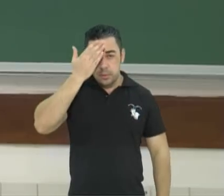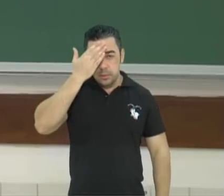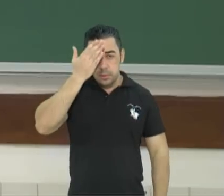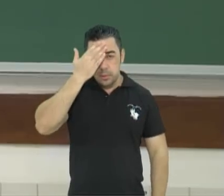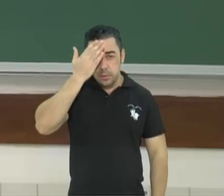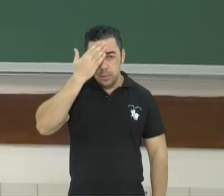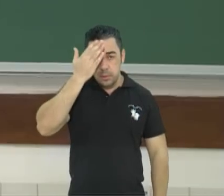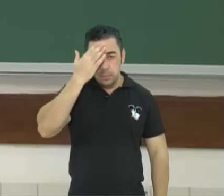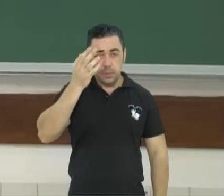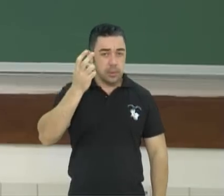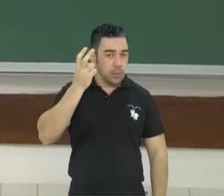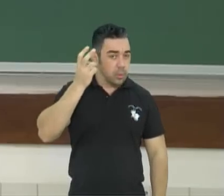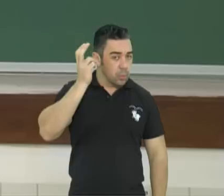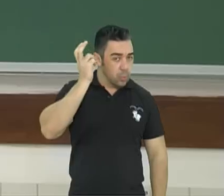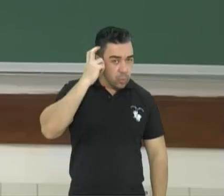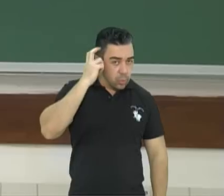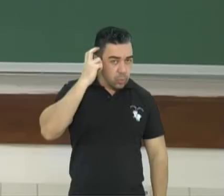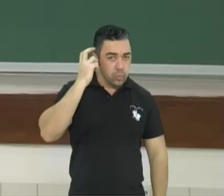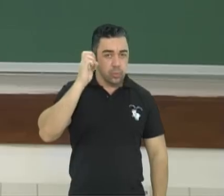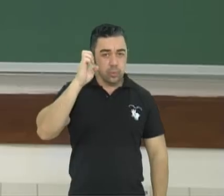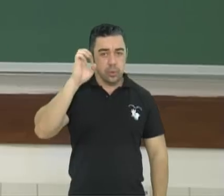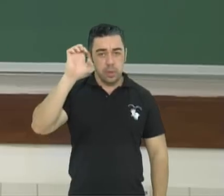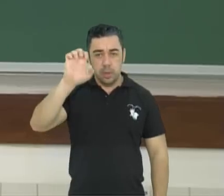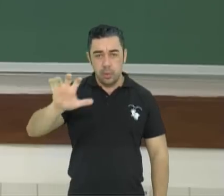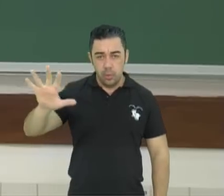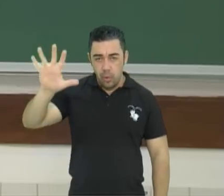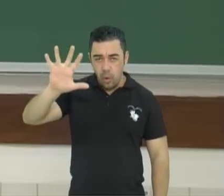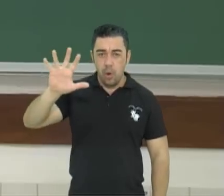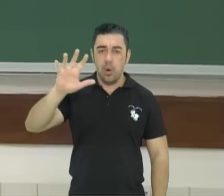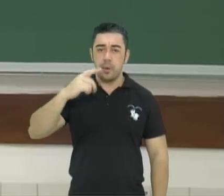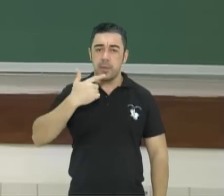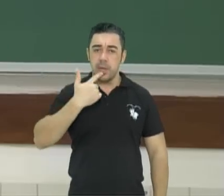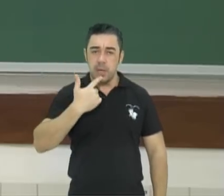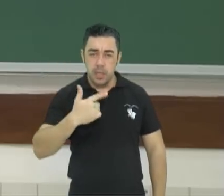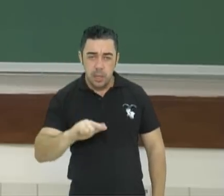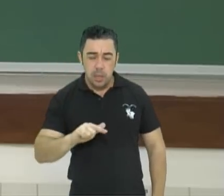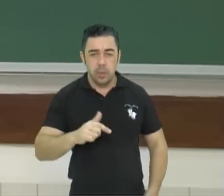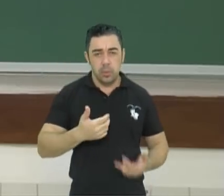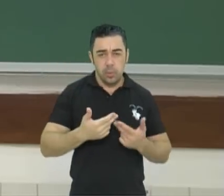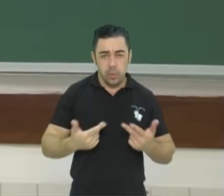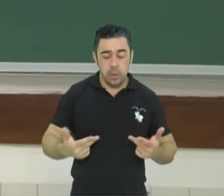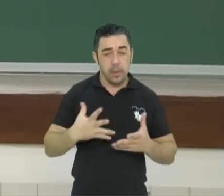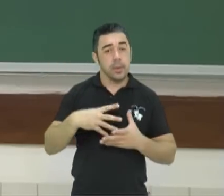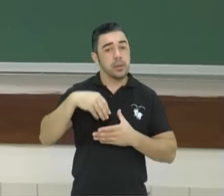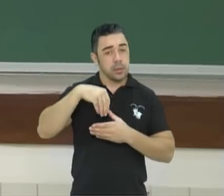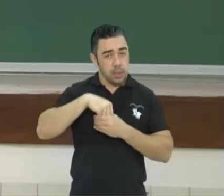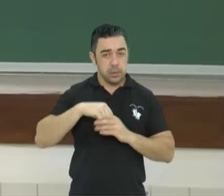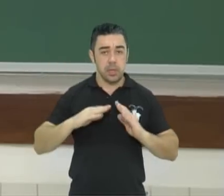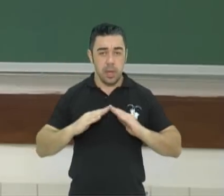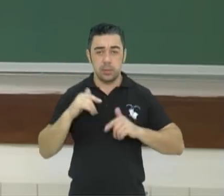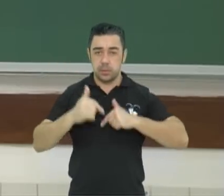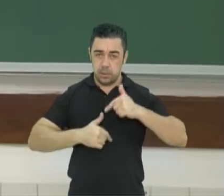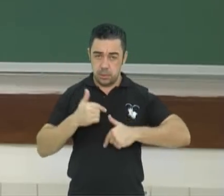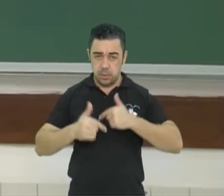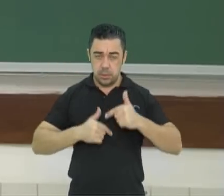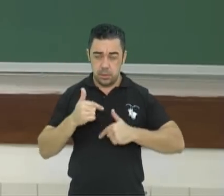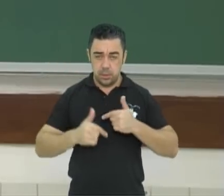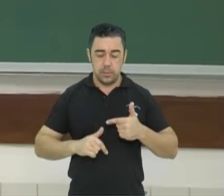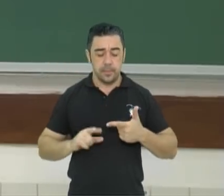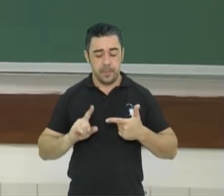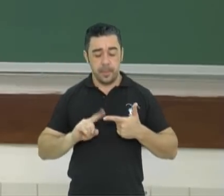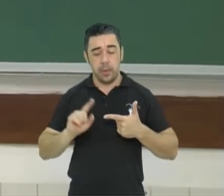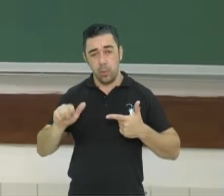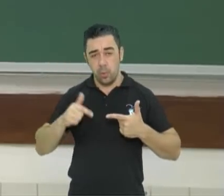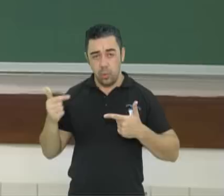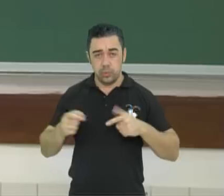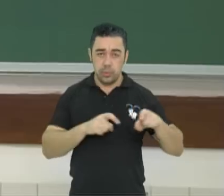códigos de cultura europeia, o idioma, então geralmente ele era destinado para dentro da casa dos senhores, outros eram destinados